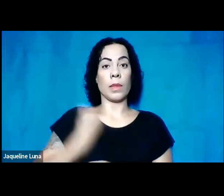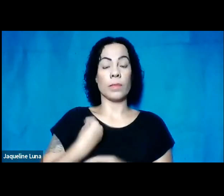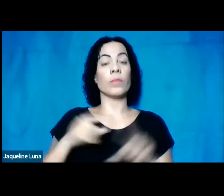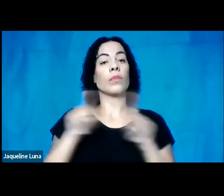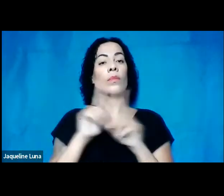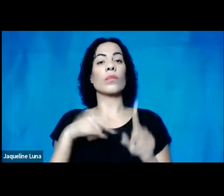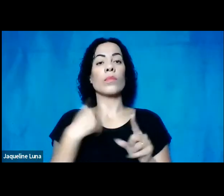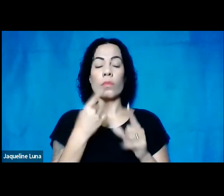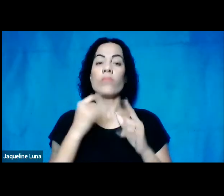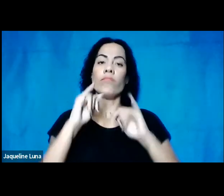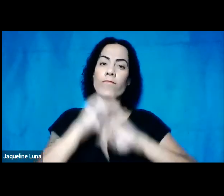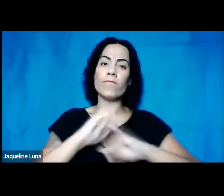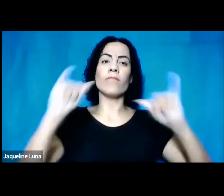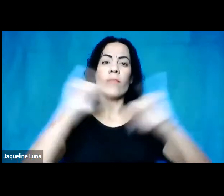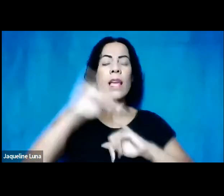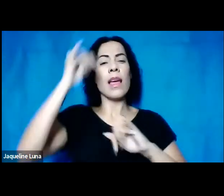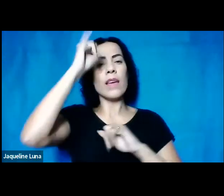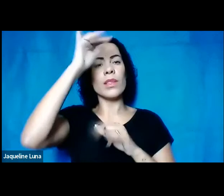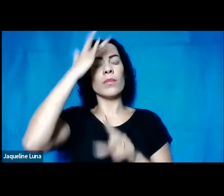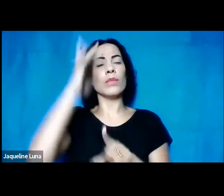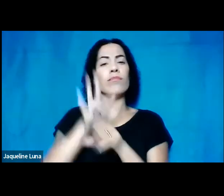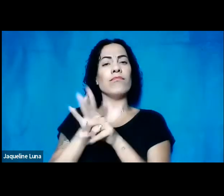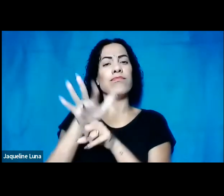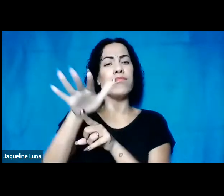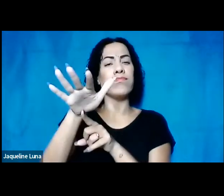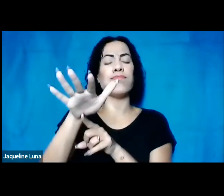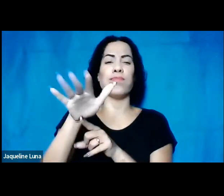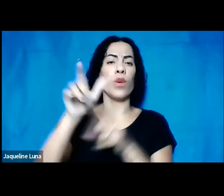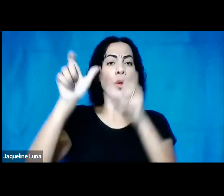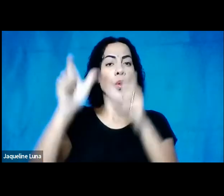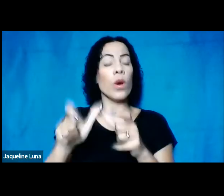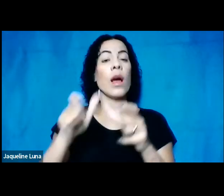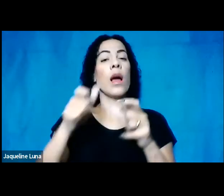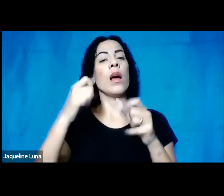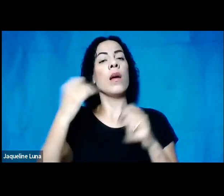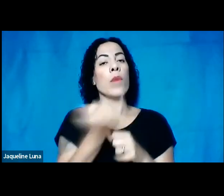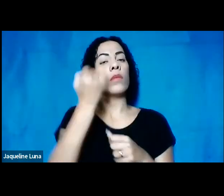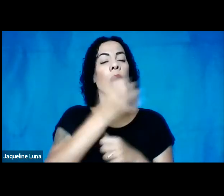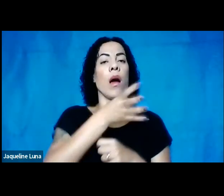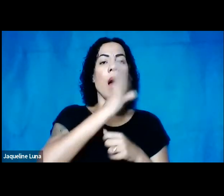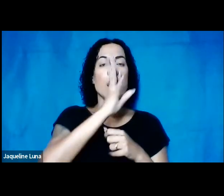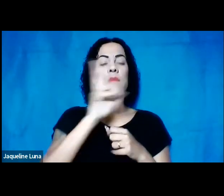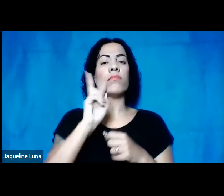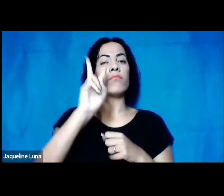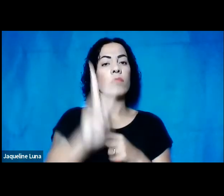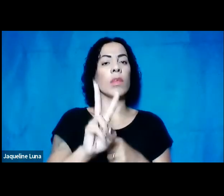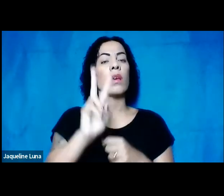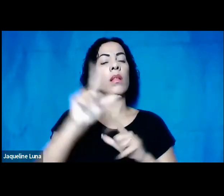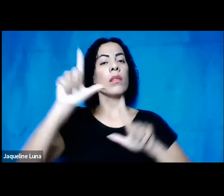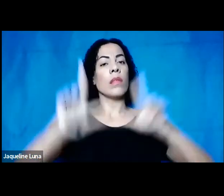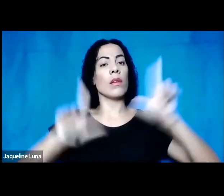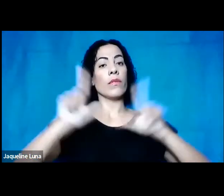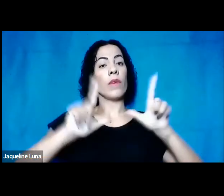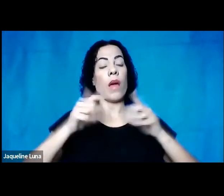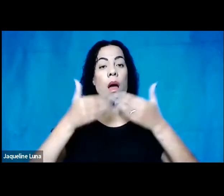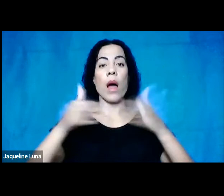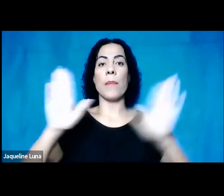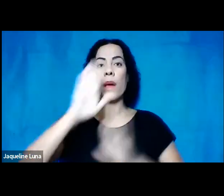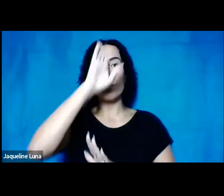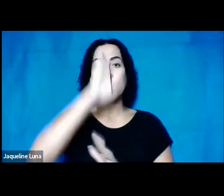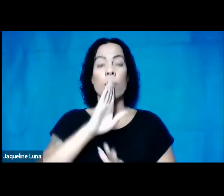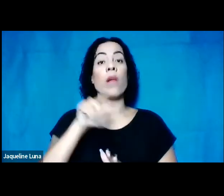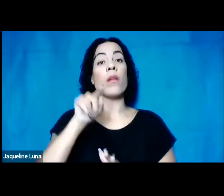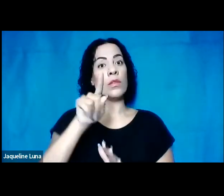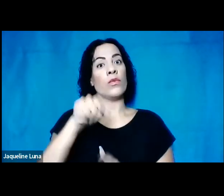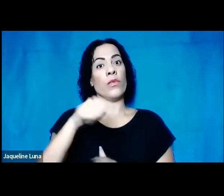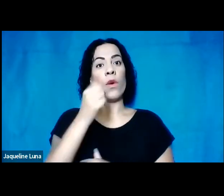que a população não se amontoasse em volta dos estádios, que ela pudesse ver os jogos pelo canal de TV aberto público, então isso foi um